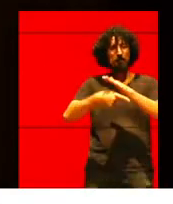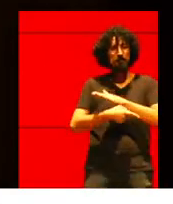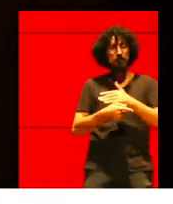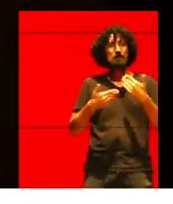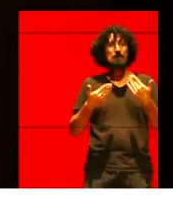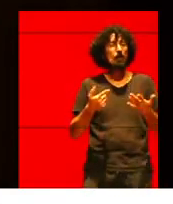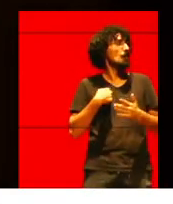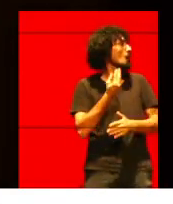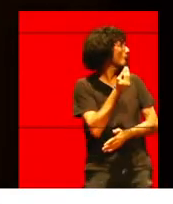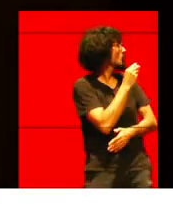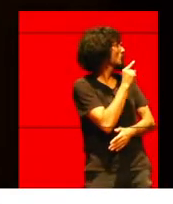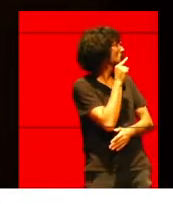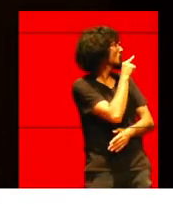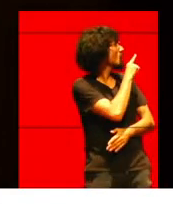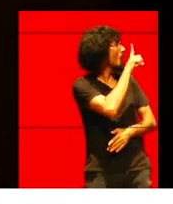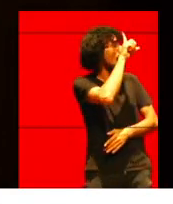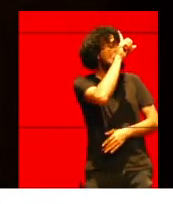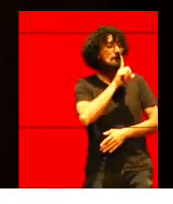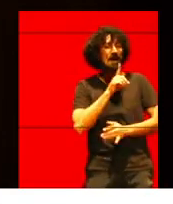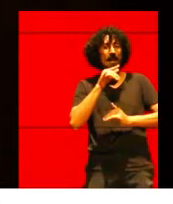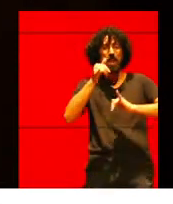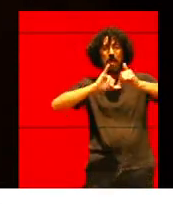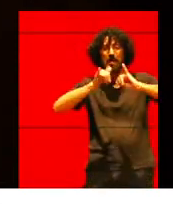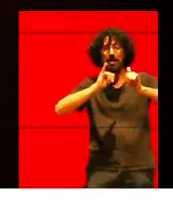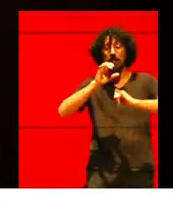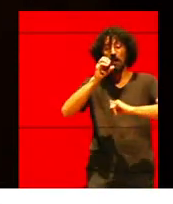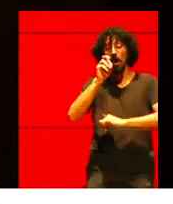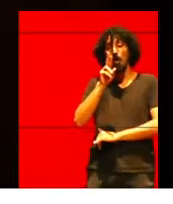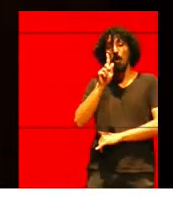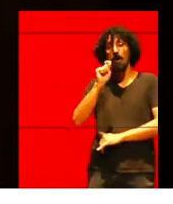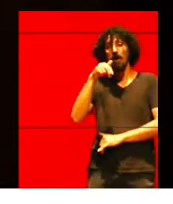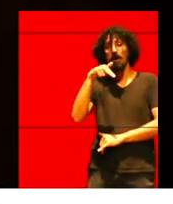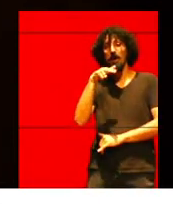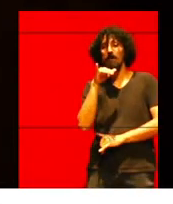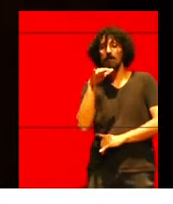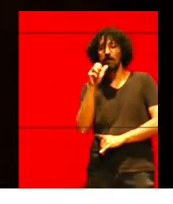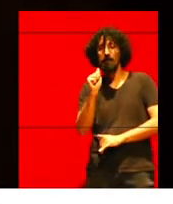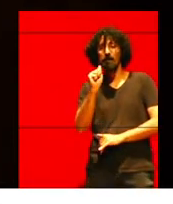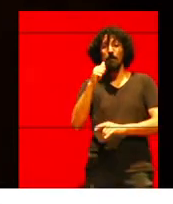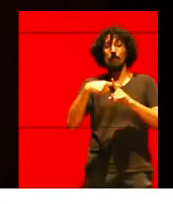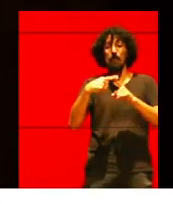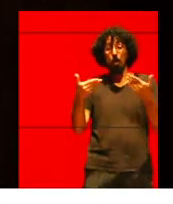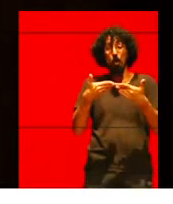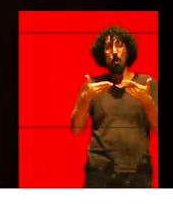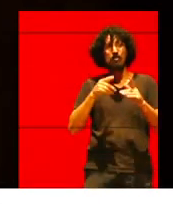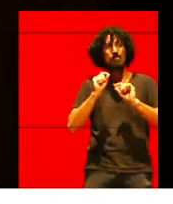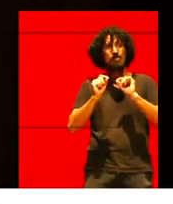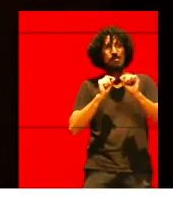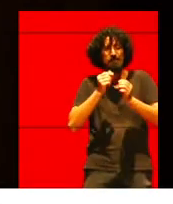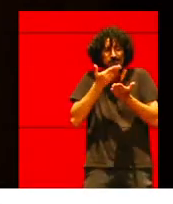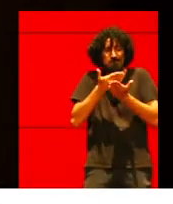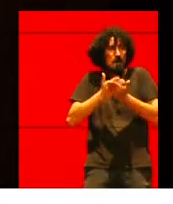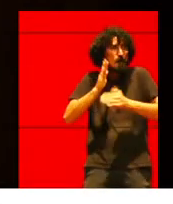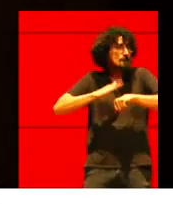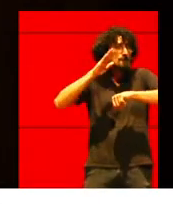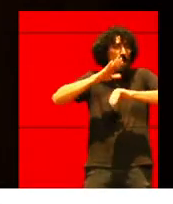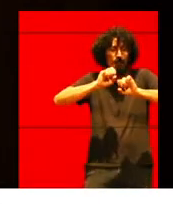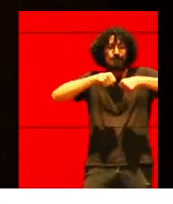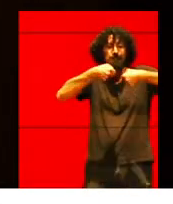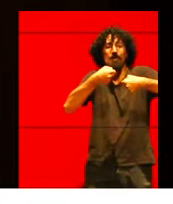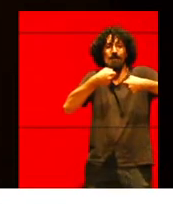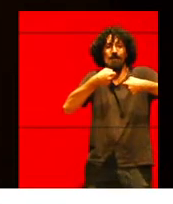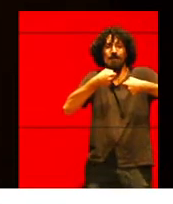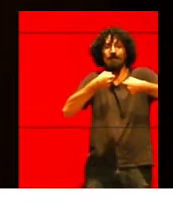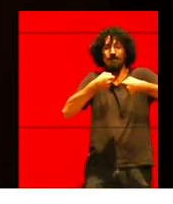em amarelo para vocês e hoje a gente vai dar uma reforçada em química orgânica. Por que eu